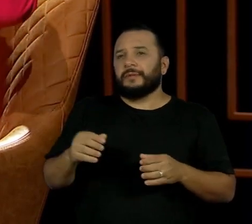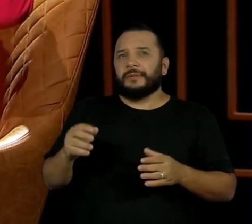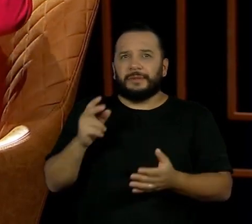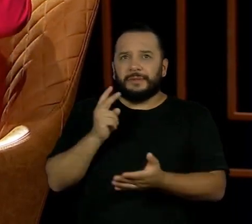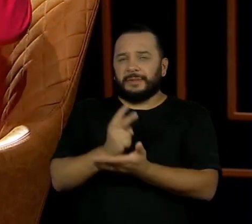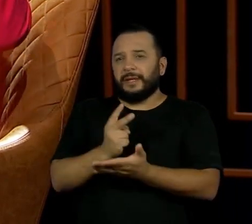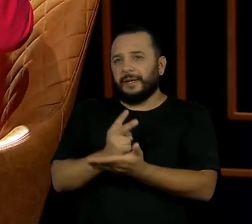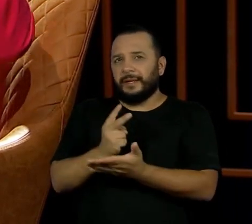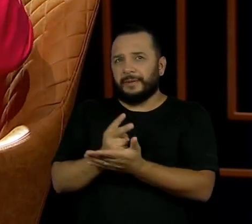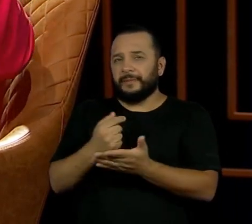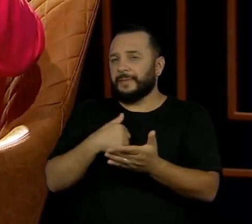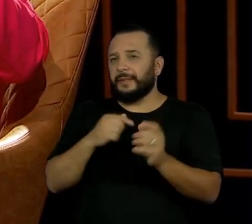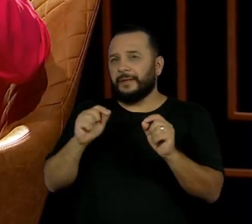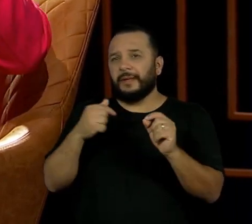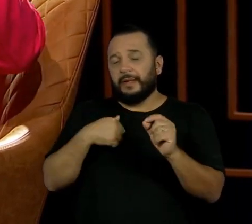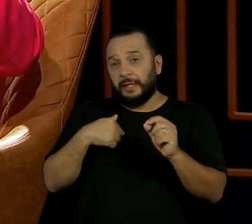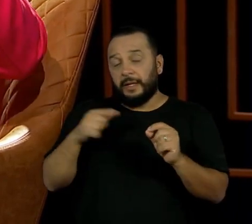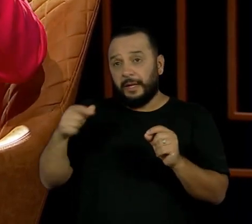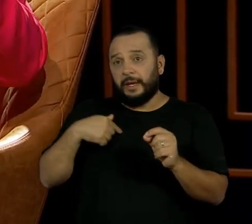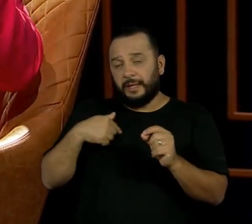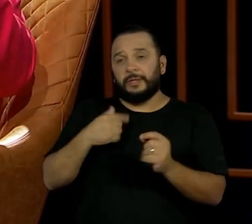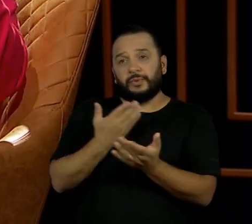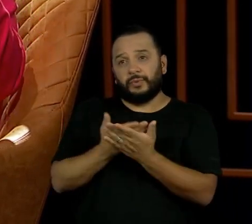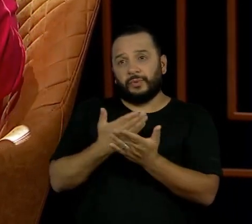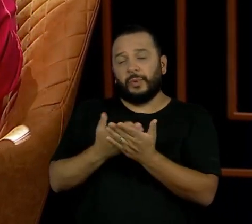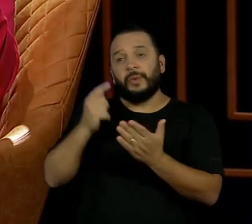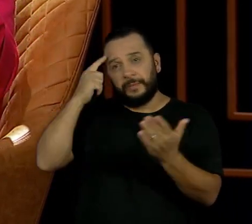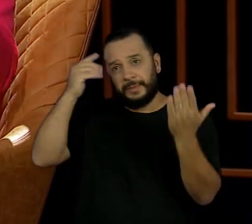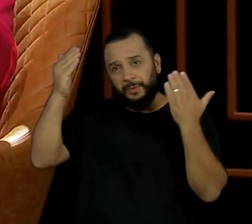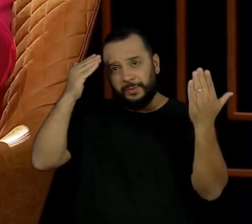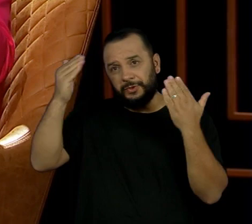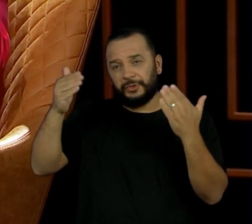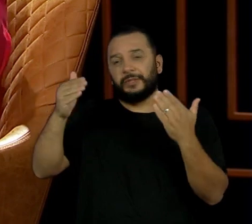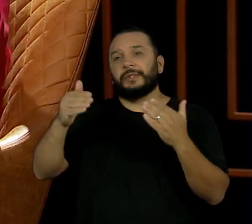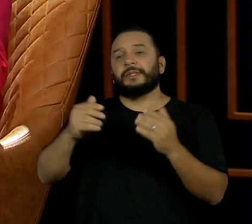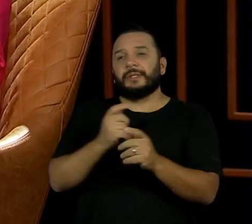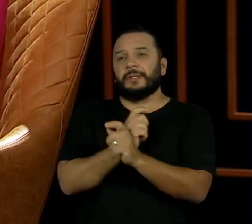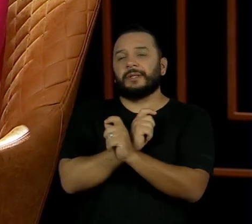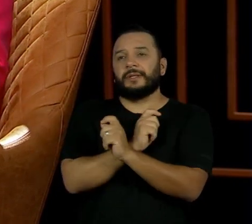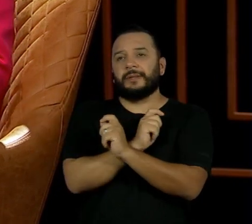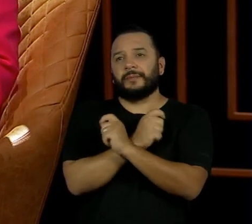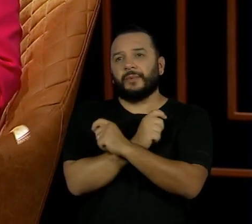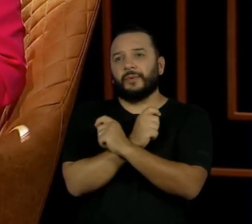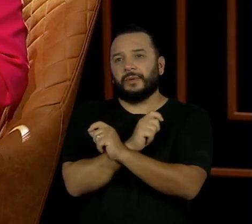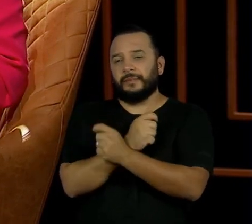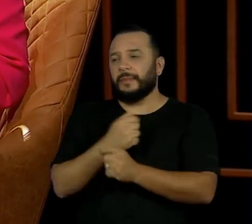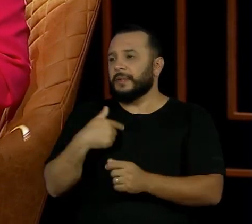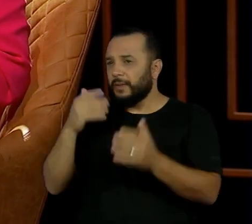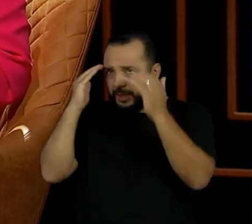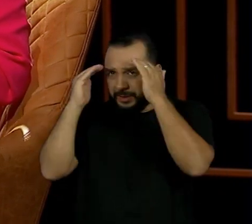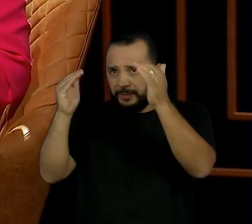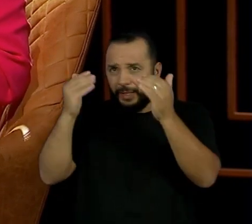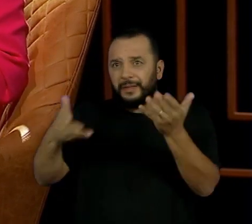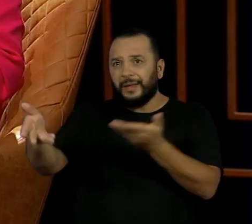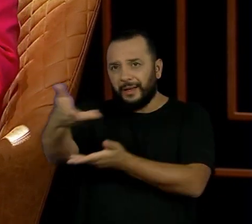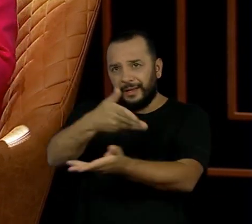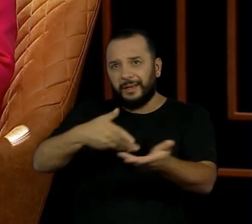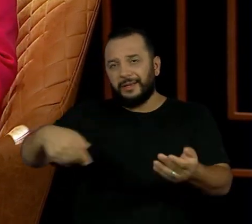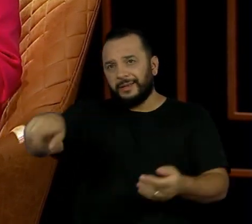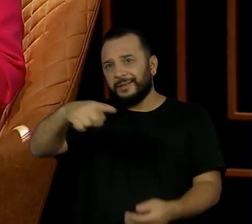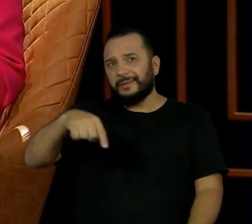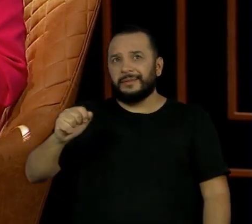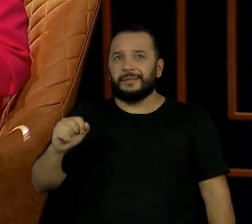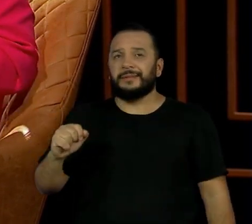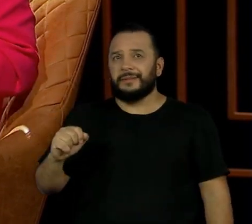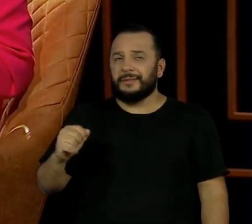do psicólogo da PUC, que ele fez PUC, psicologia. Então ele falou assim, aí eu tenho que respeitar todo mundo. Aí eu falei